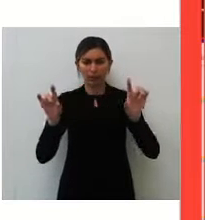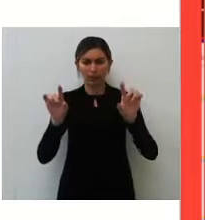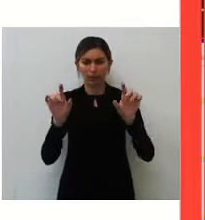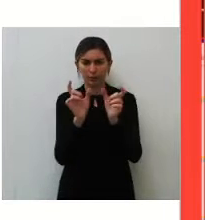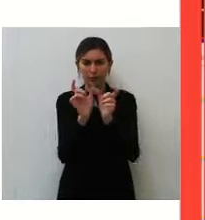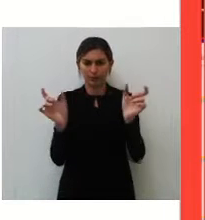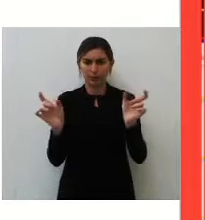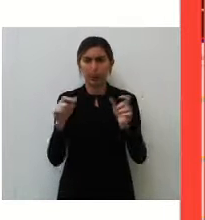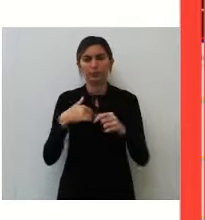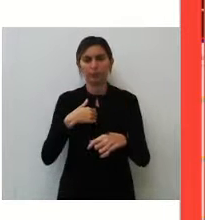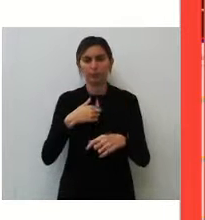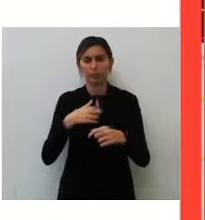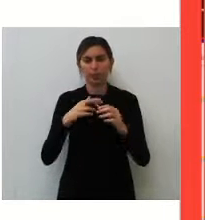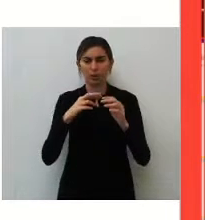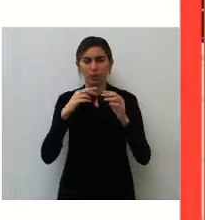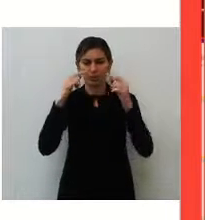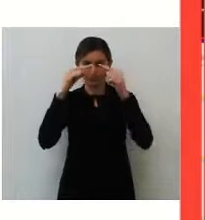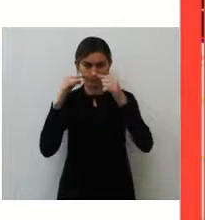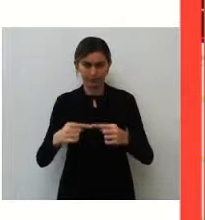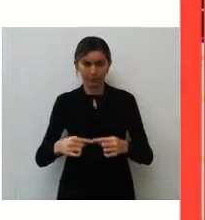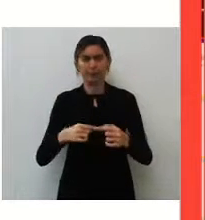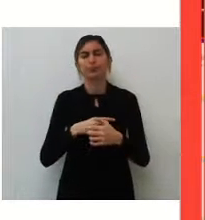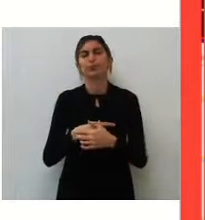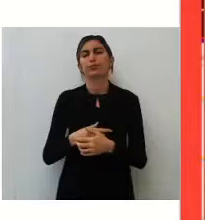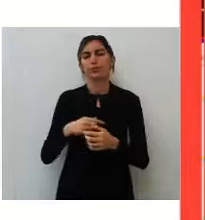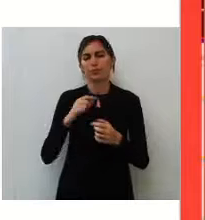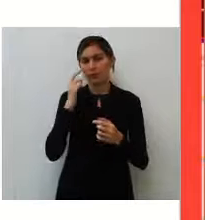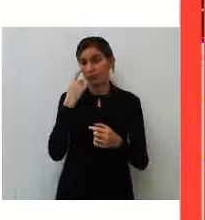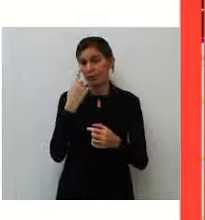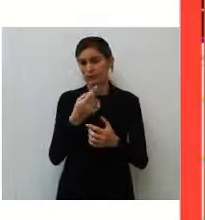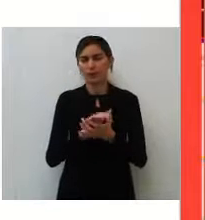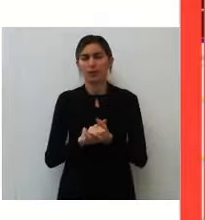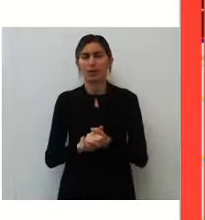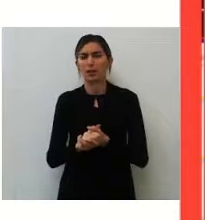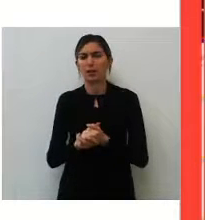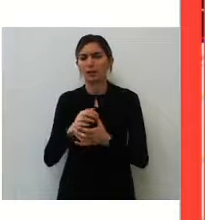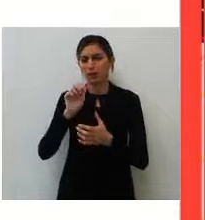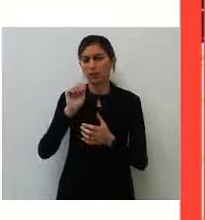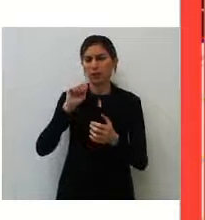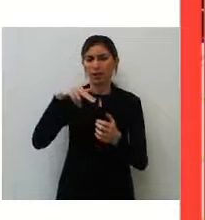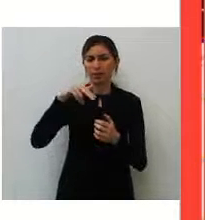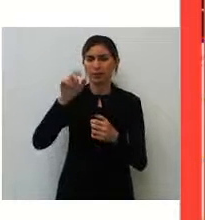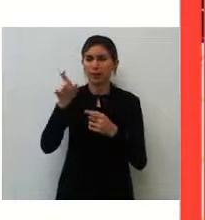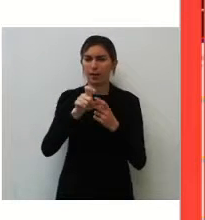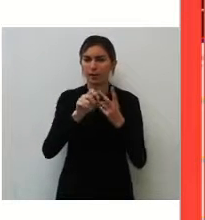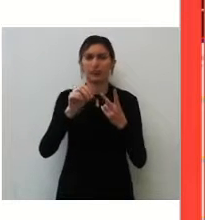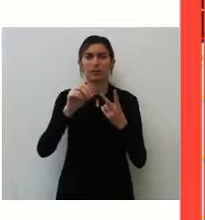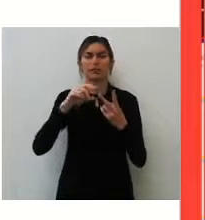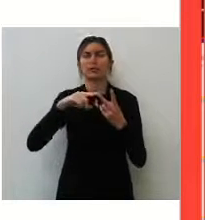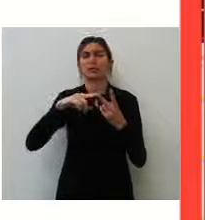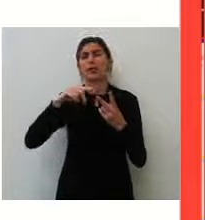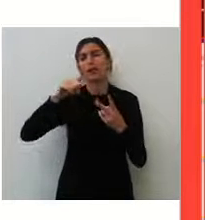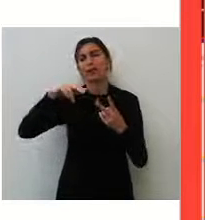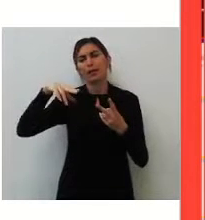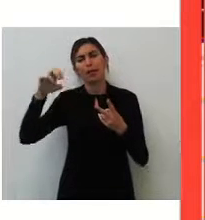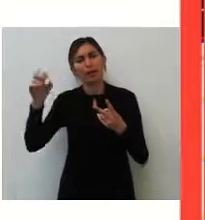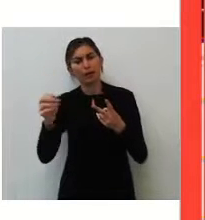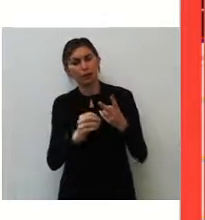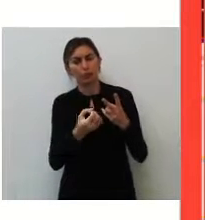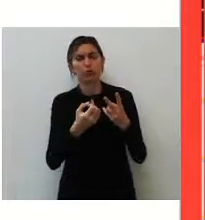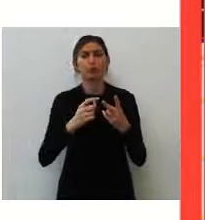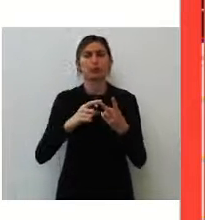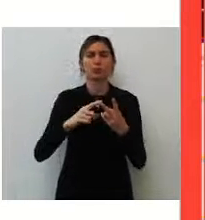frases abaixo respectivamente se liga lá pessoal que tem o anexa tem anexas em